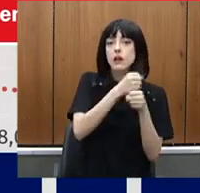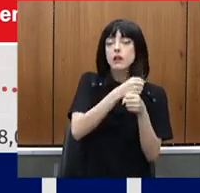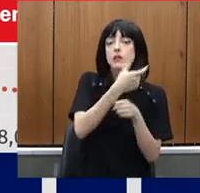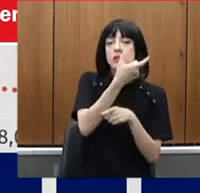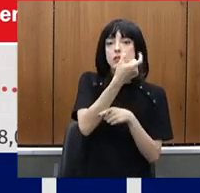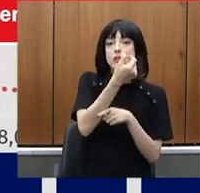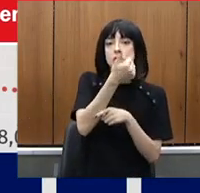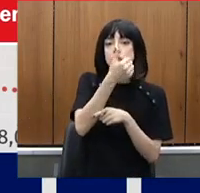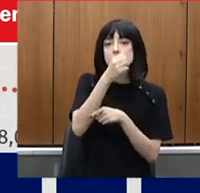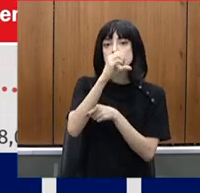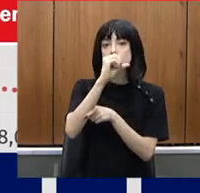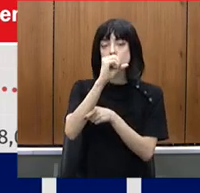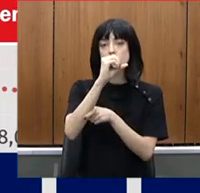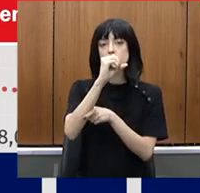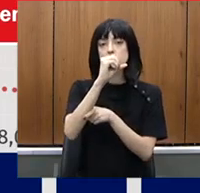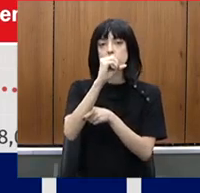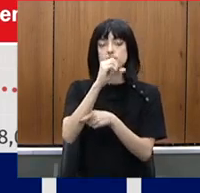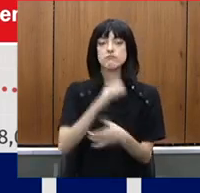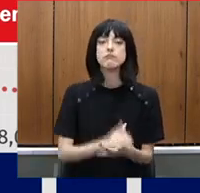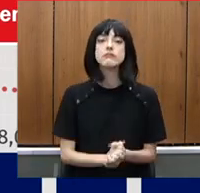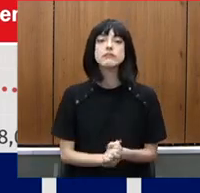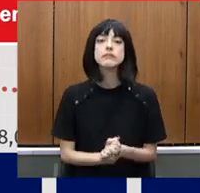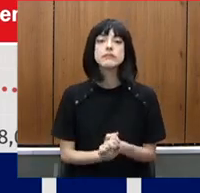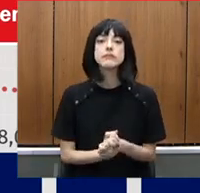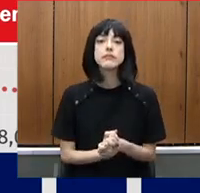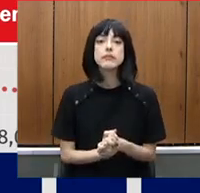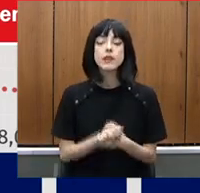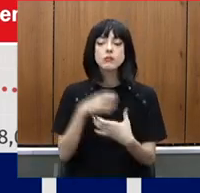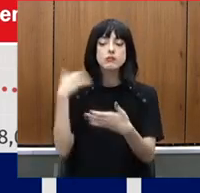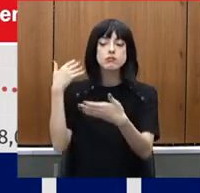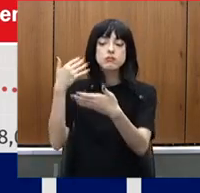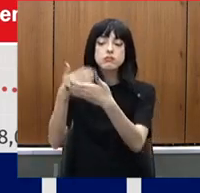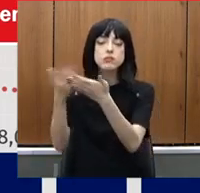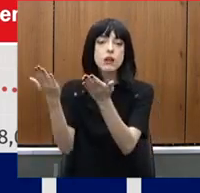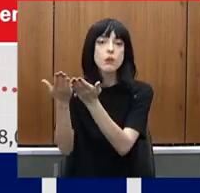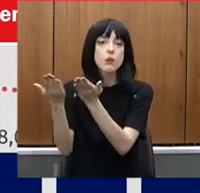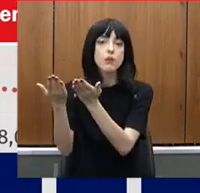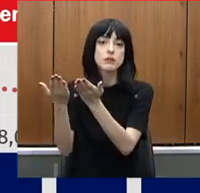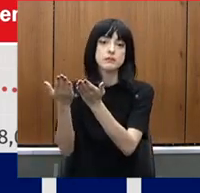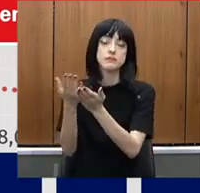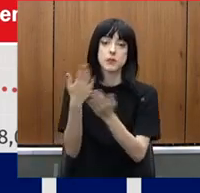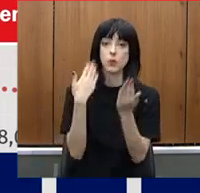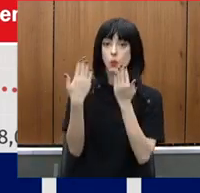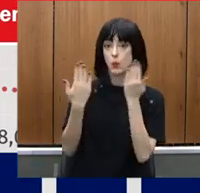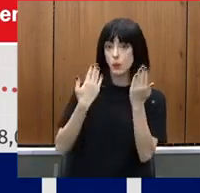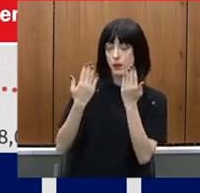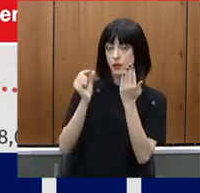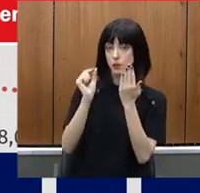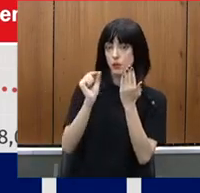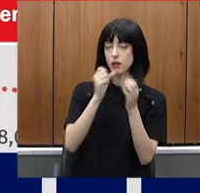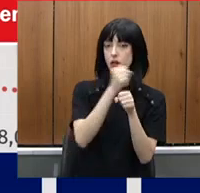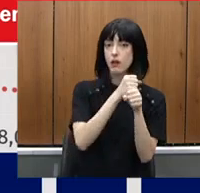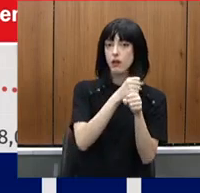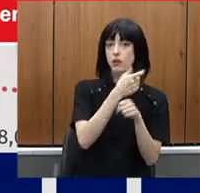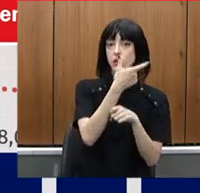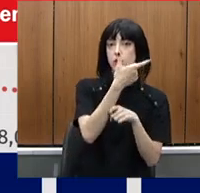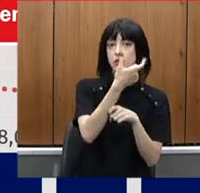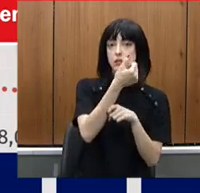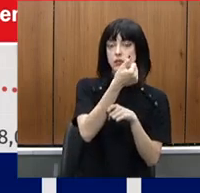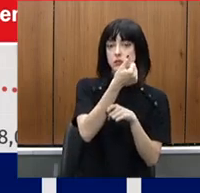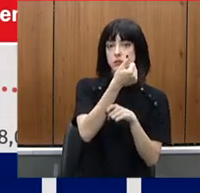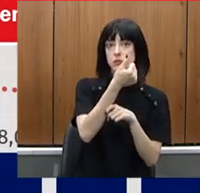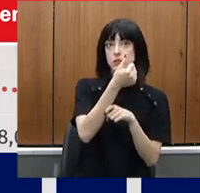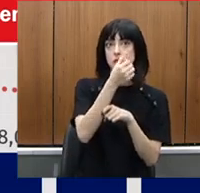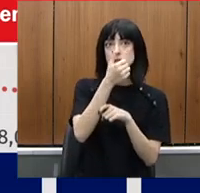2016 houve onde começamos a aqui uma descendente né aquele pico maior ali que não foi em 2016